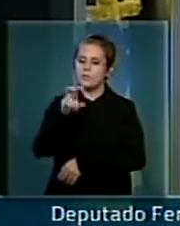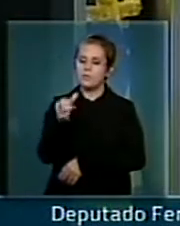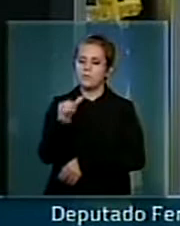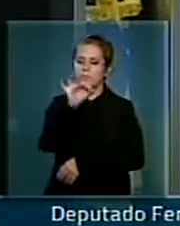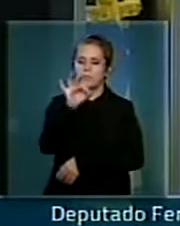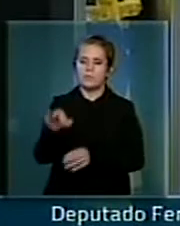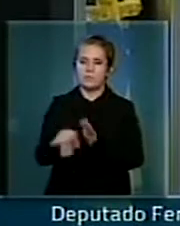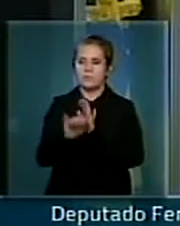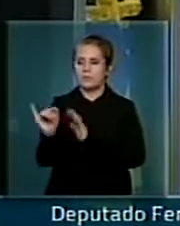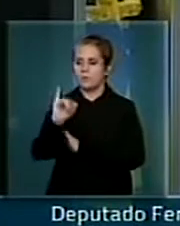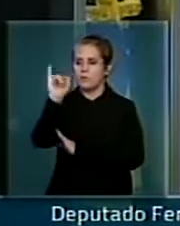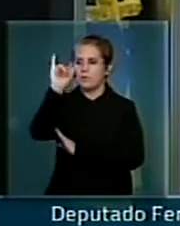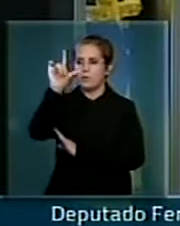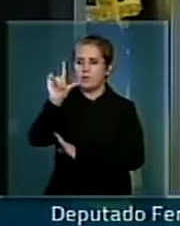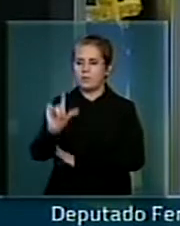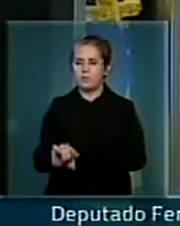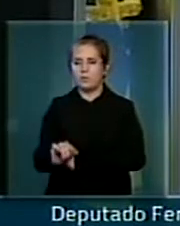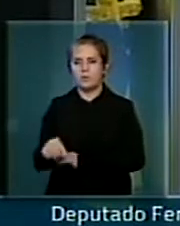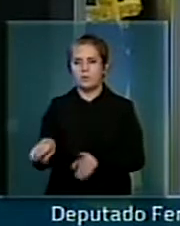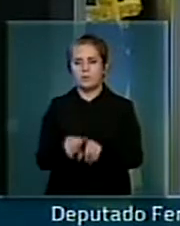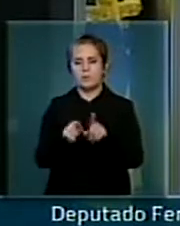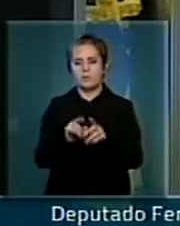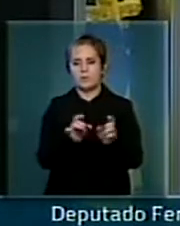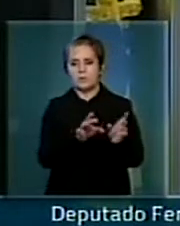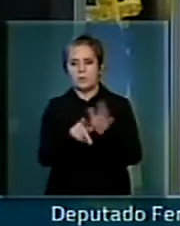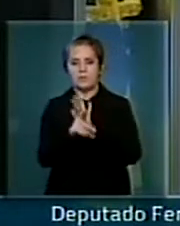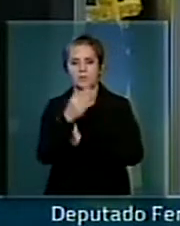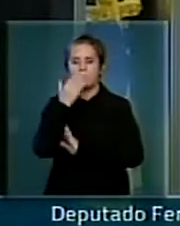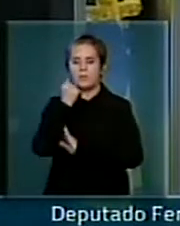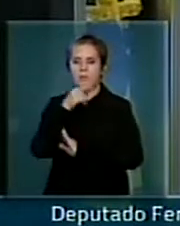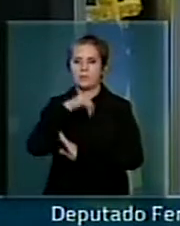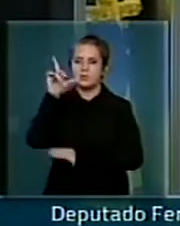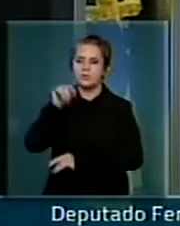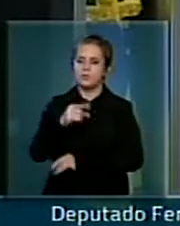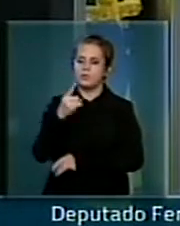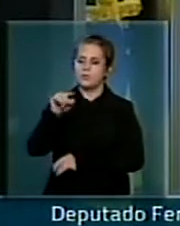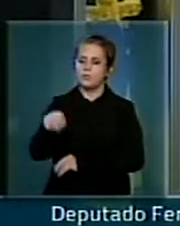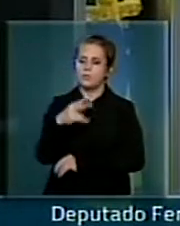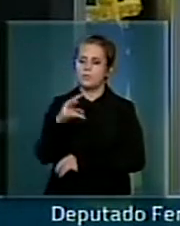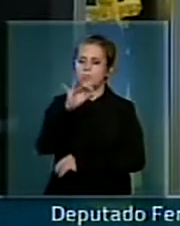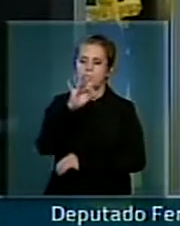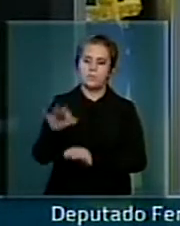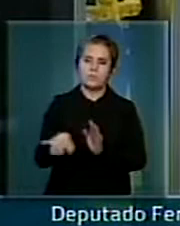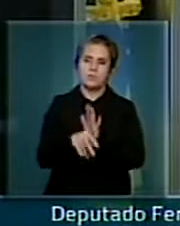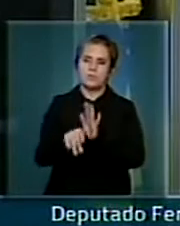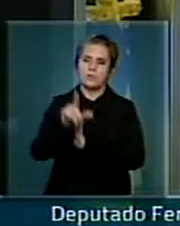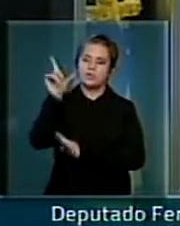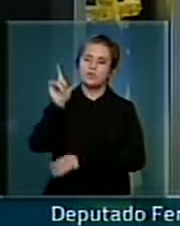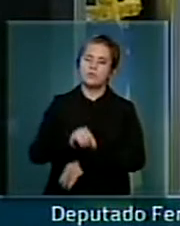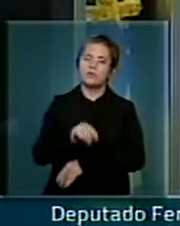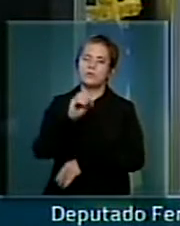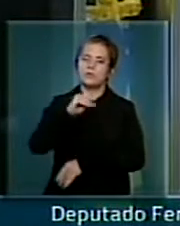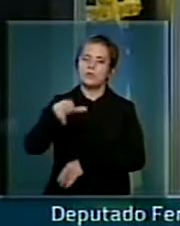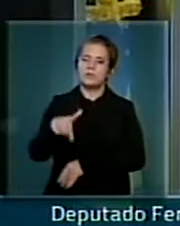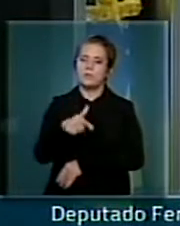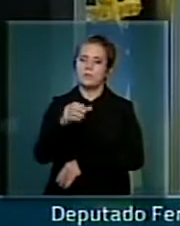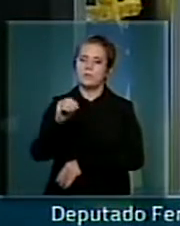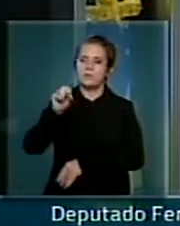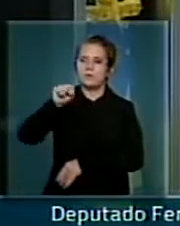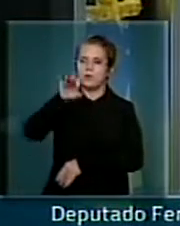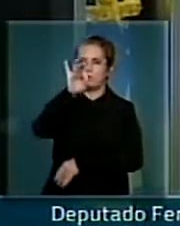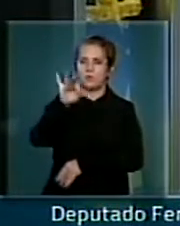0,56%, sendo que nos gastos com alimentação diminuiu 1,2% para